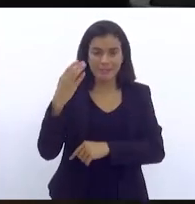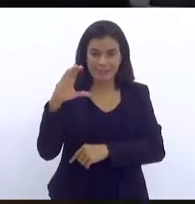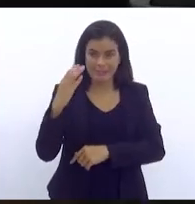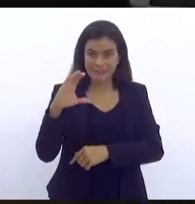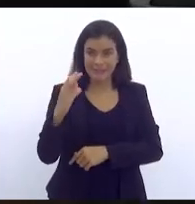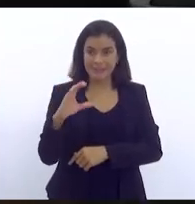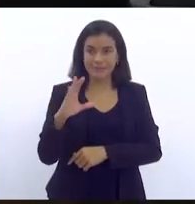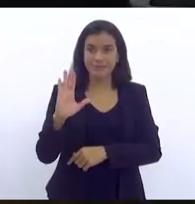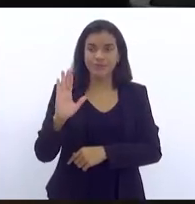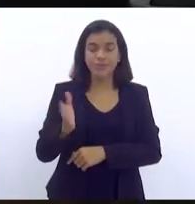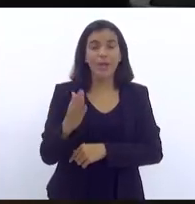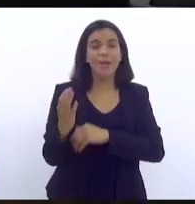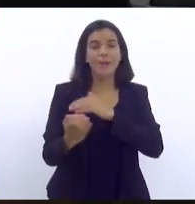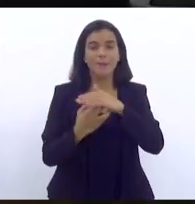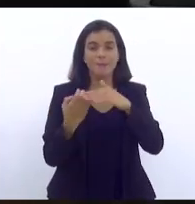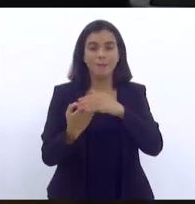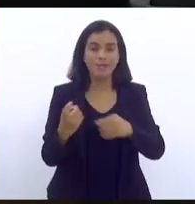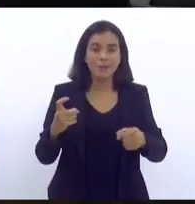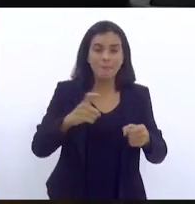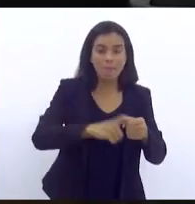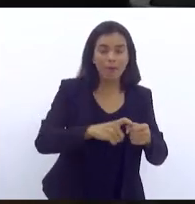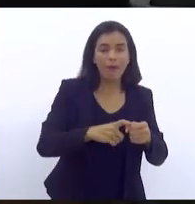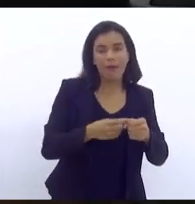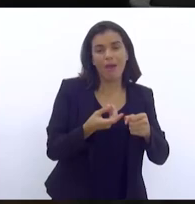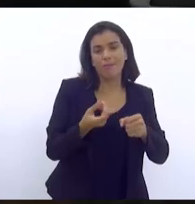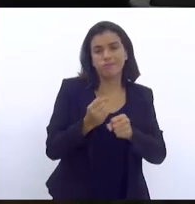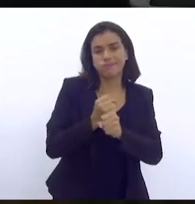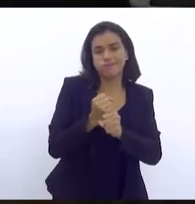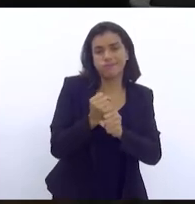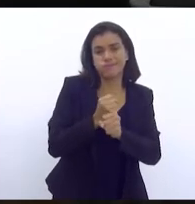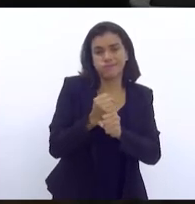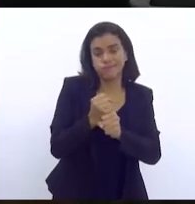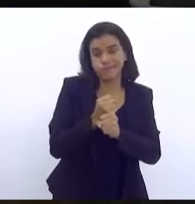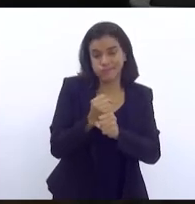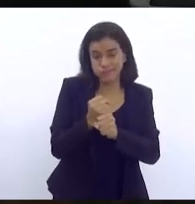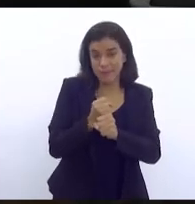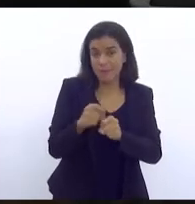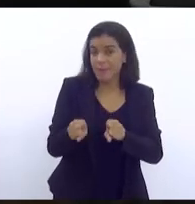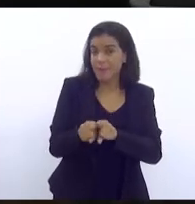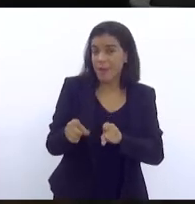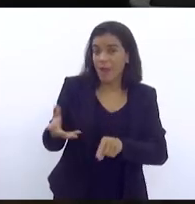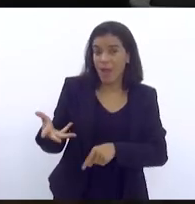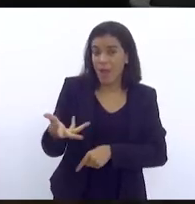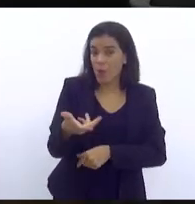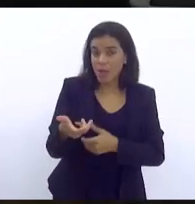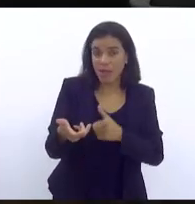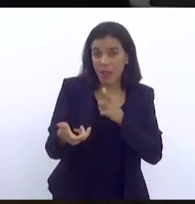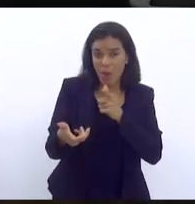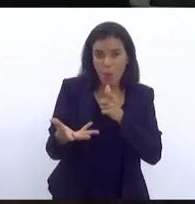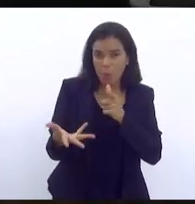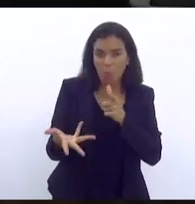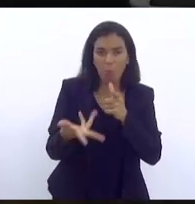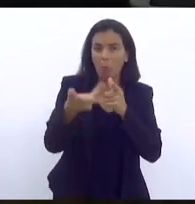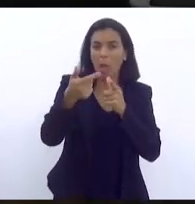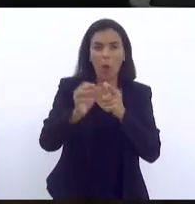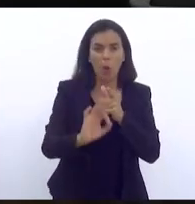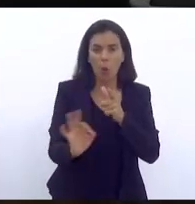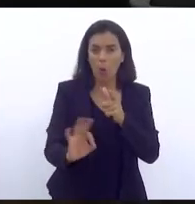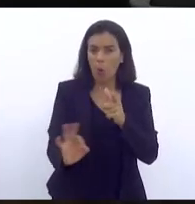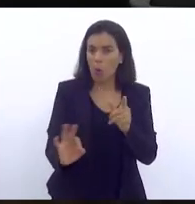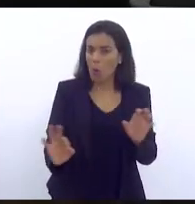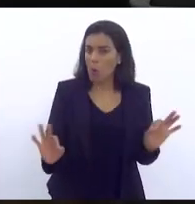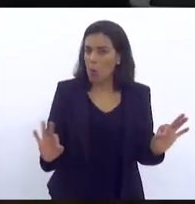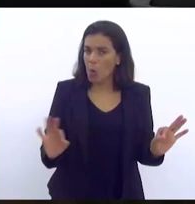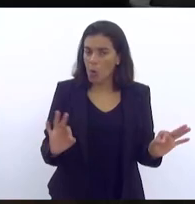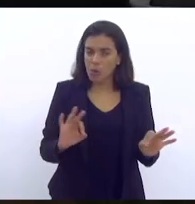eram empresas concessionadas há mais tempo e e a qualidade da água não melhorou o acesso à